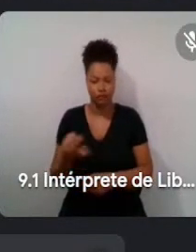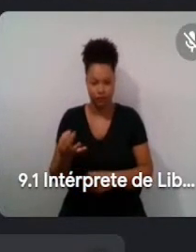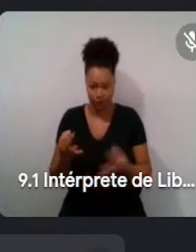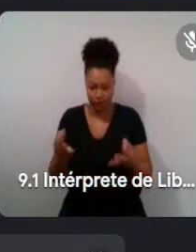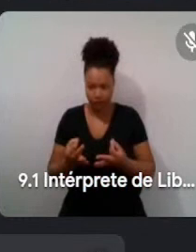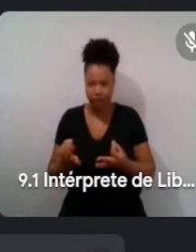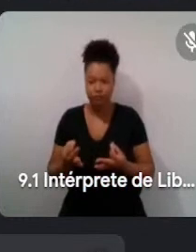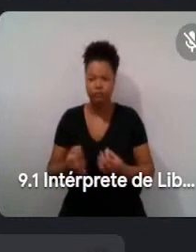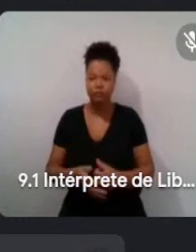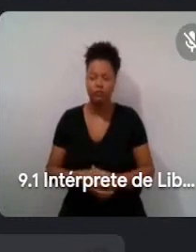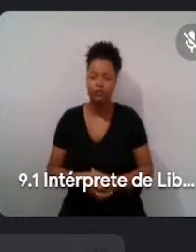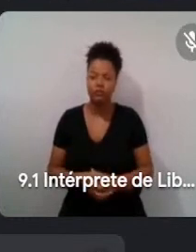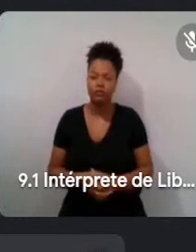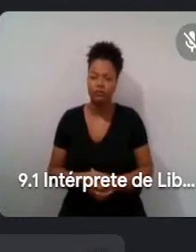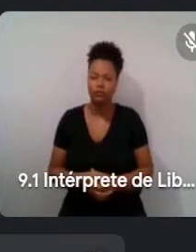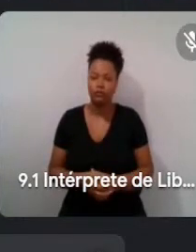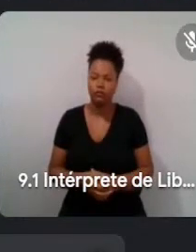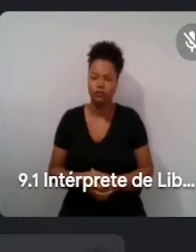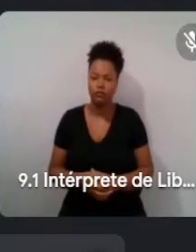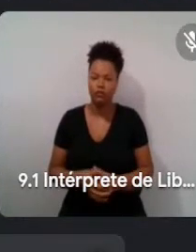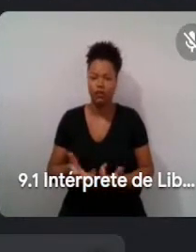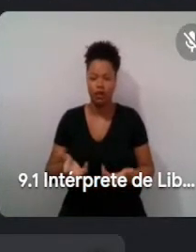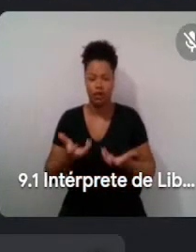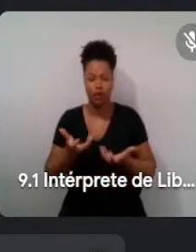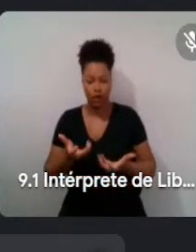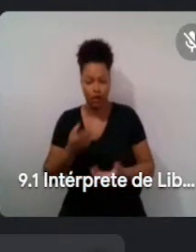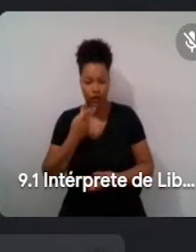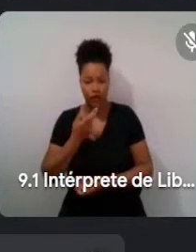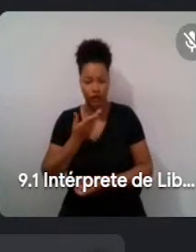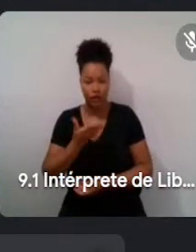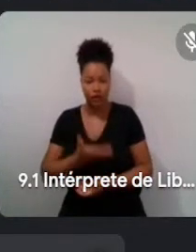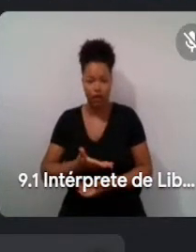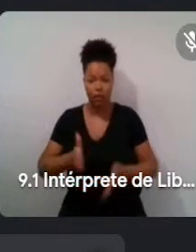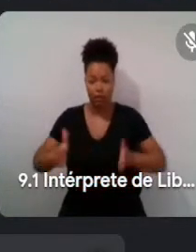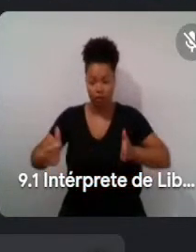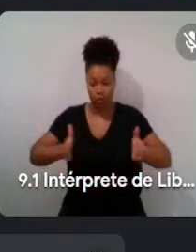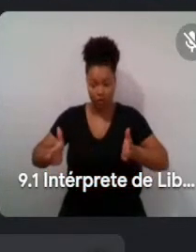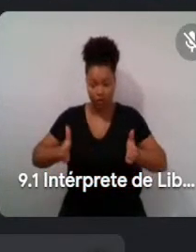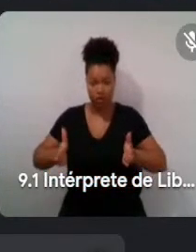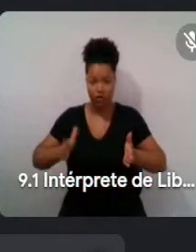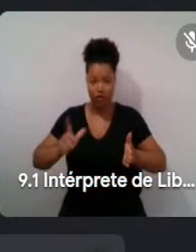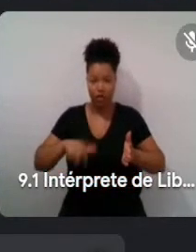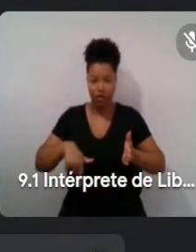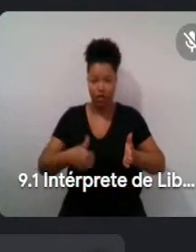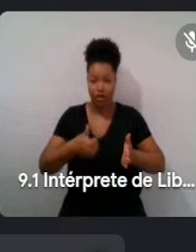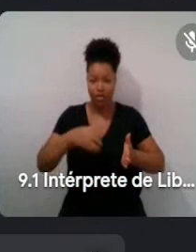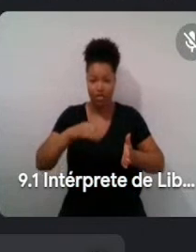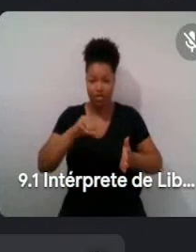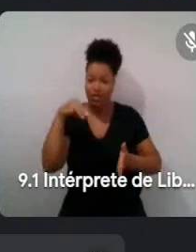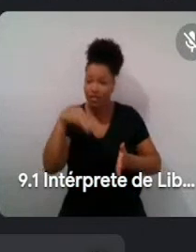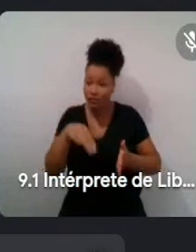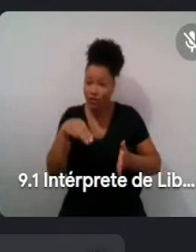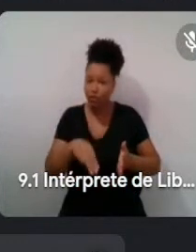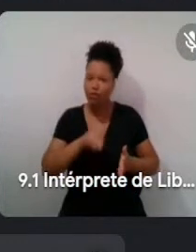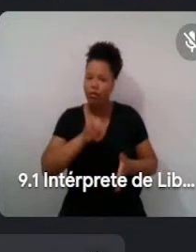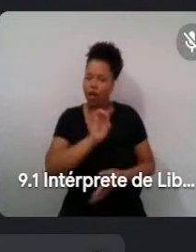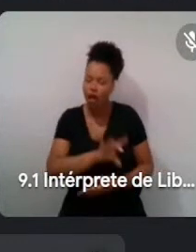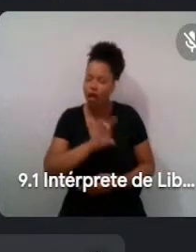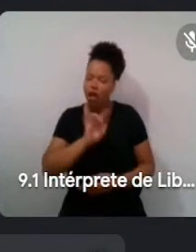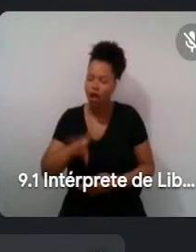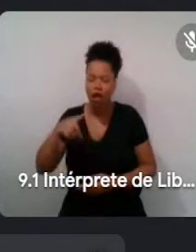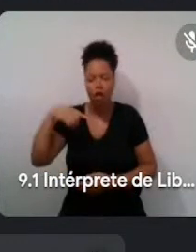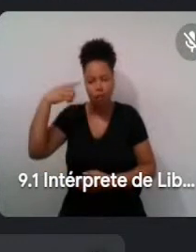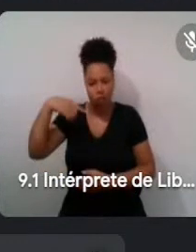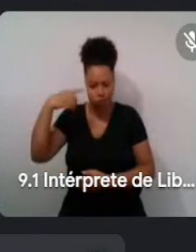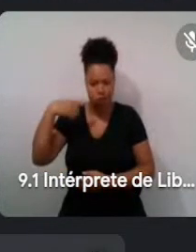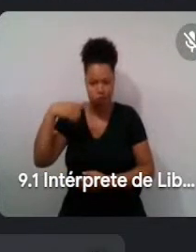depois irá falar posteriormente. O prazo estipulado aqui é 10 minutos para cada um dos senhores advogados.